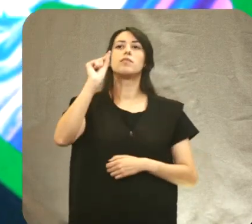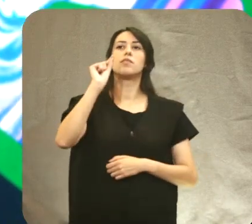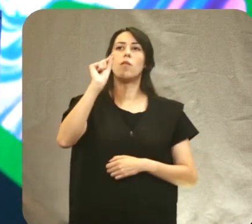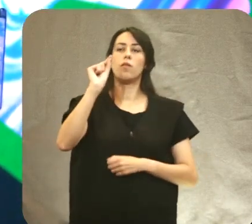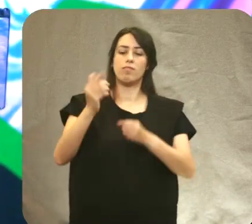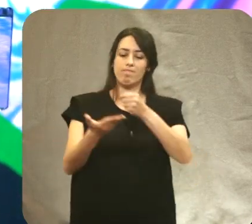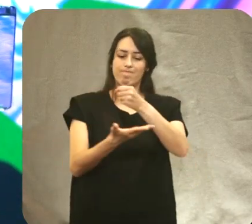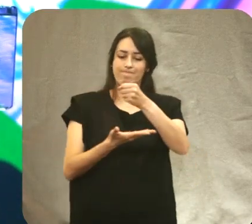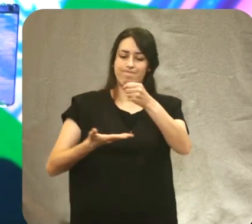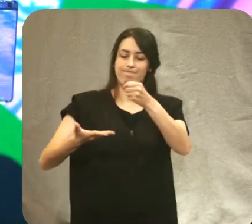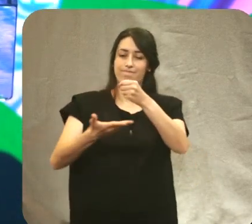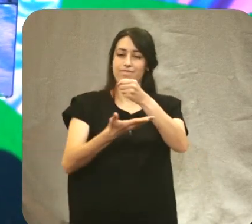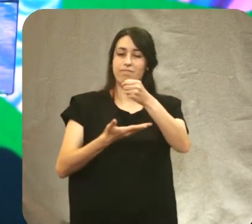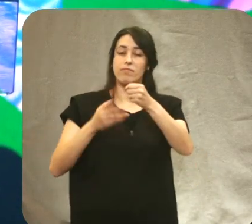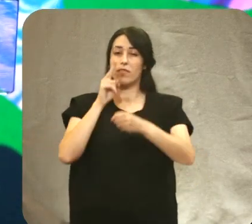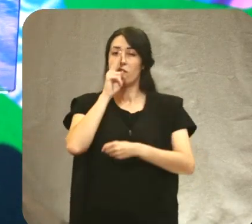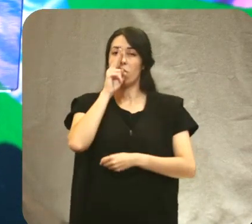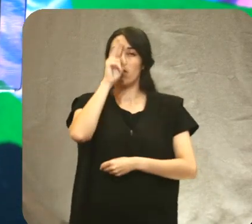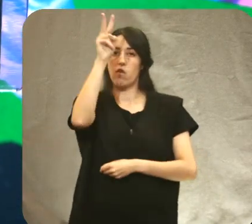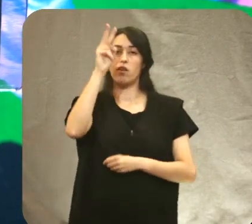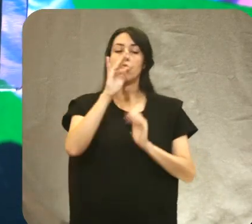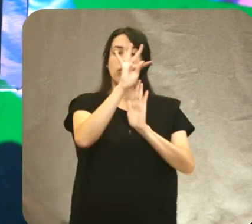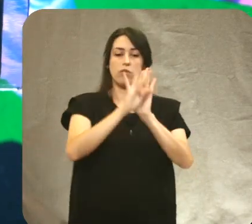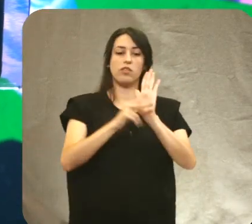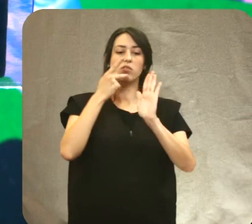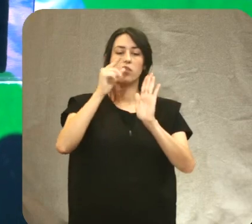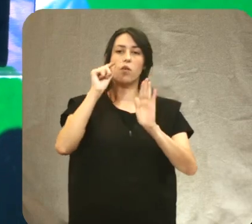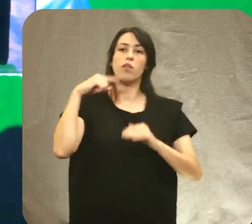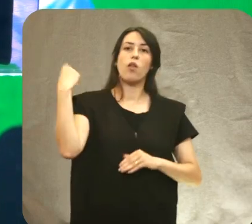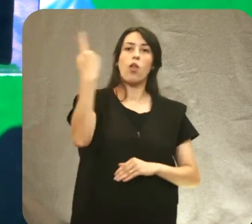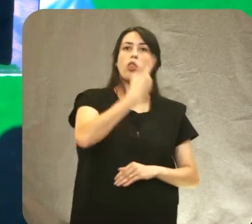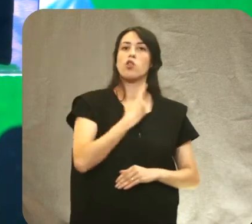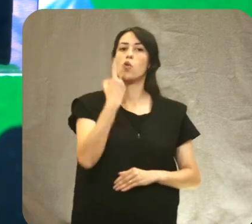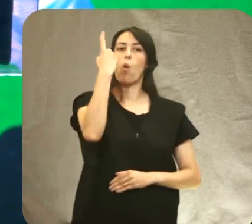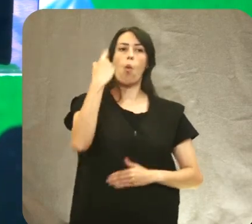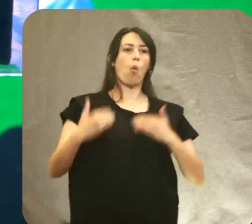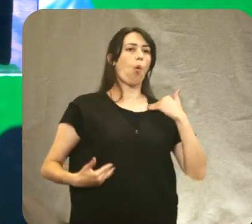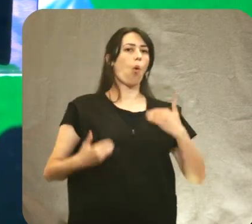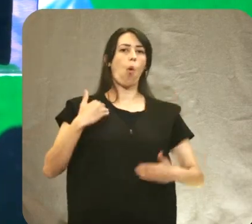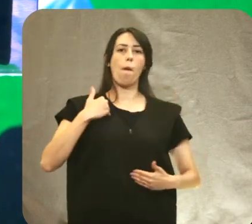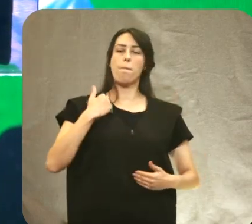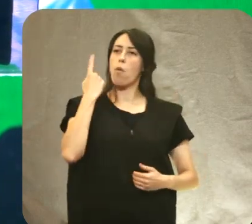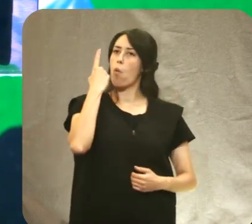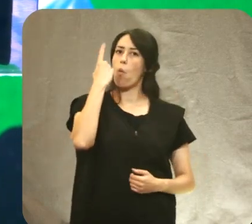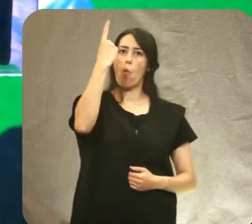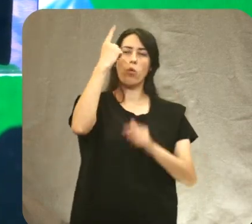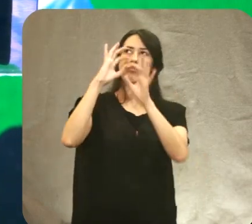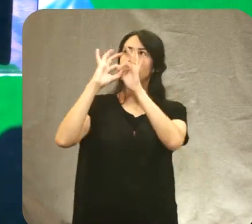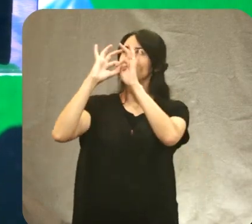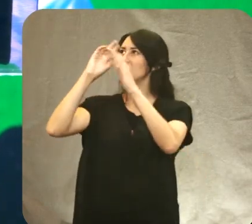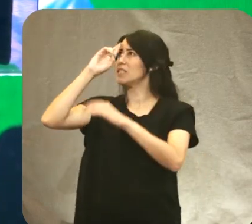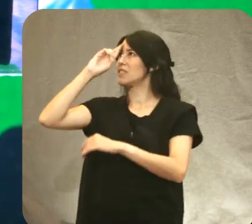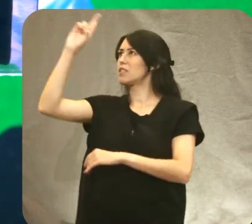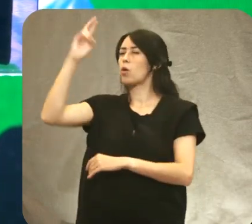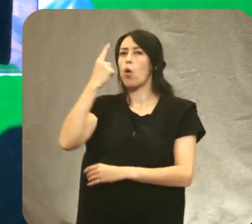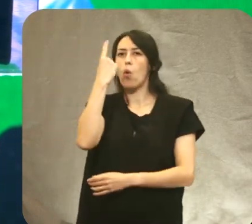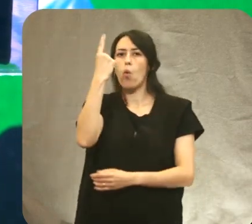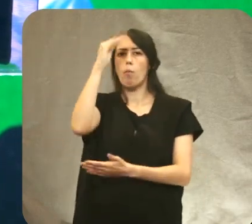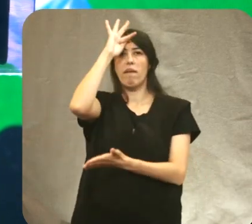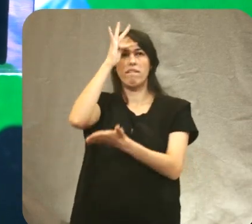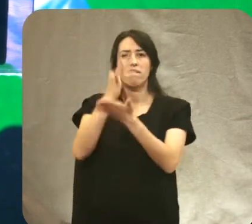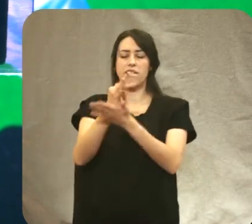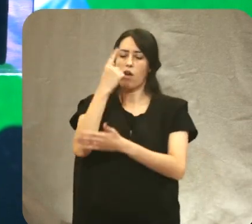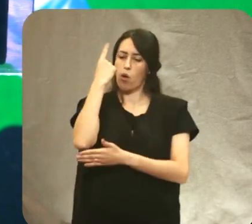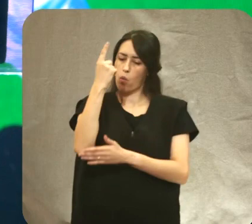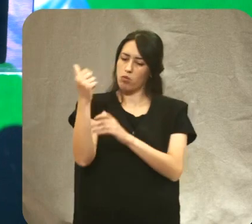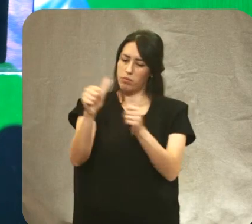sólidos. O texto vai dizer: um só corpo, um só Espírito, uma esperança, um Senhor, uma só fé, um só batismo,